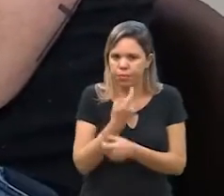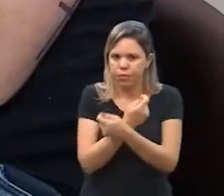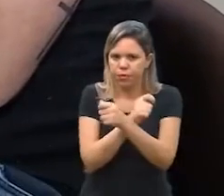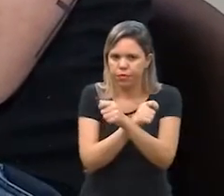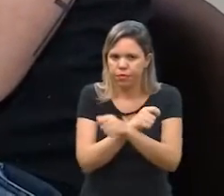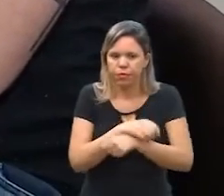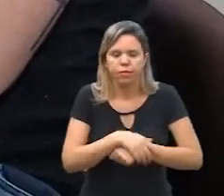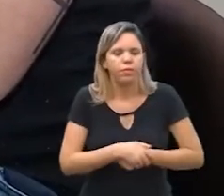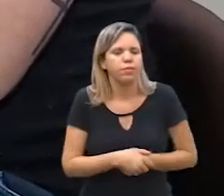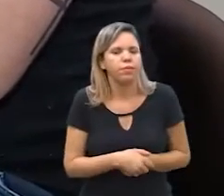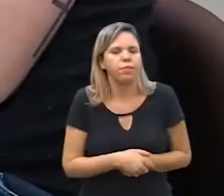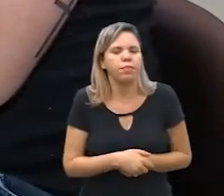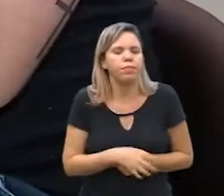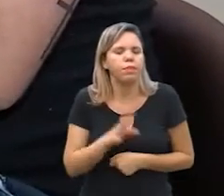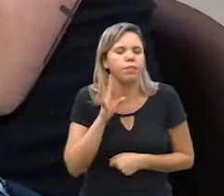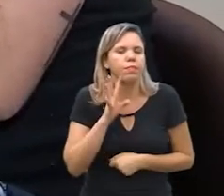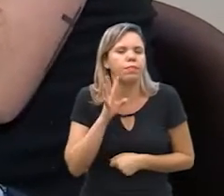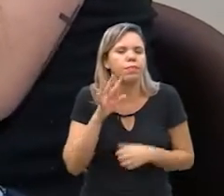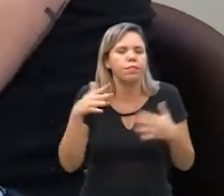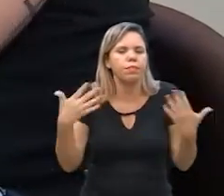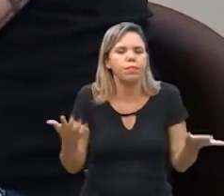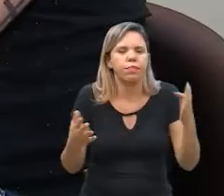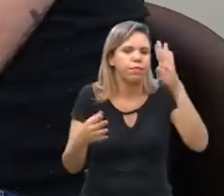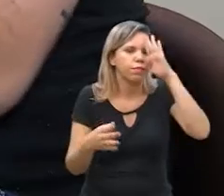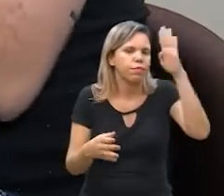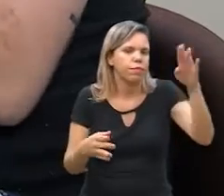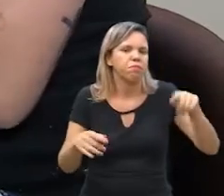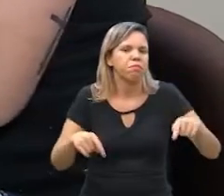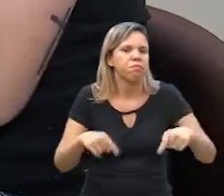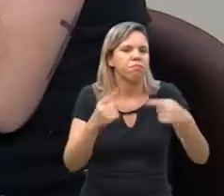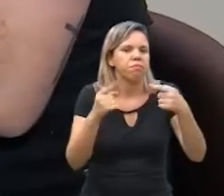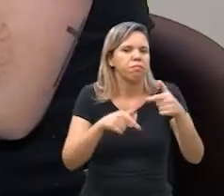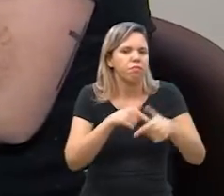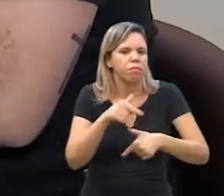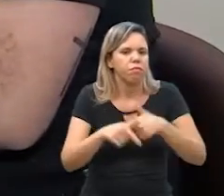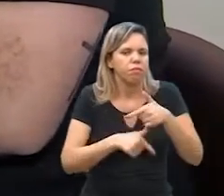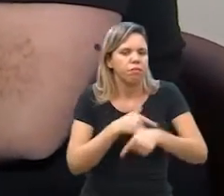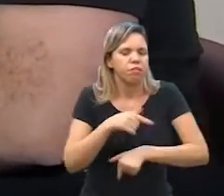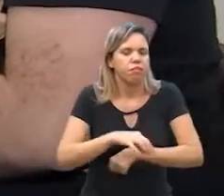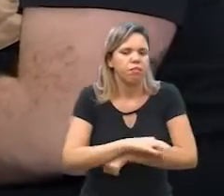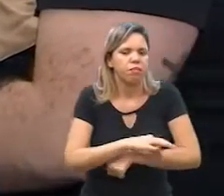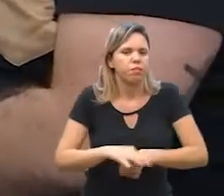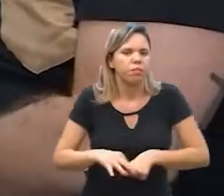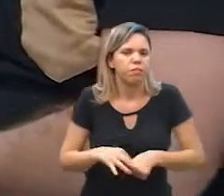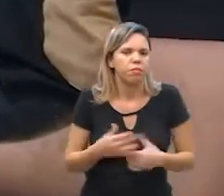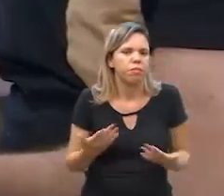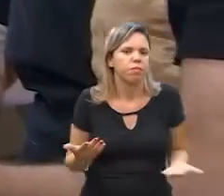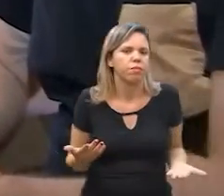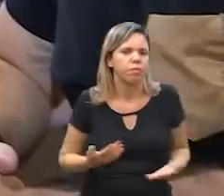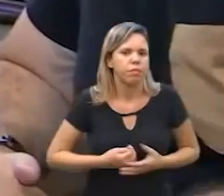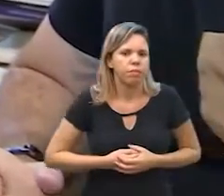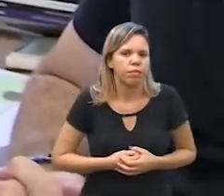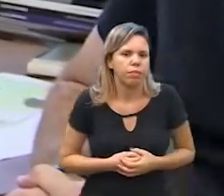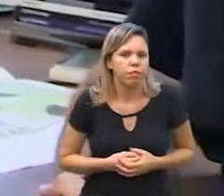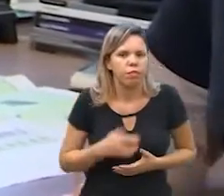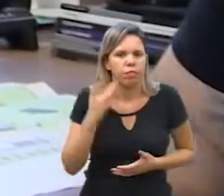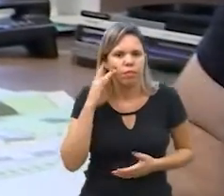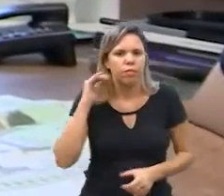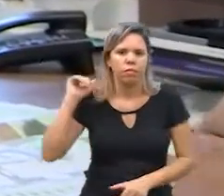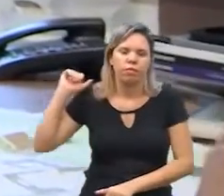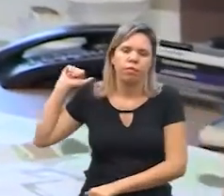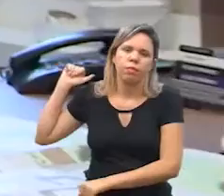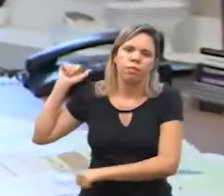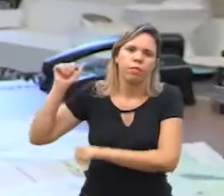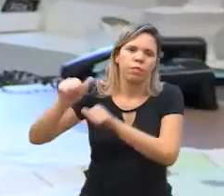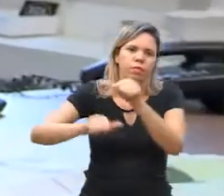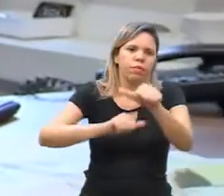PUC. Legal. E quais os principais desafios de um arquiteto? Eu acho que mudou muito de